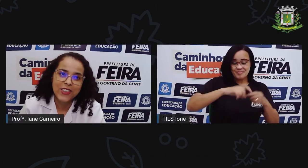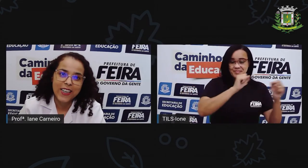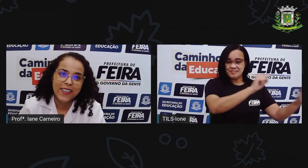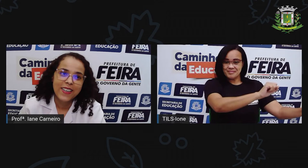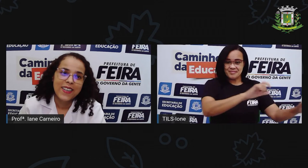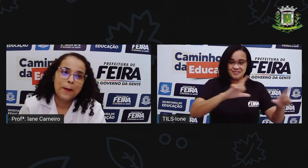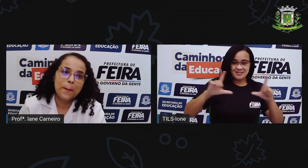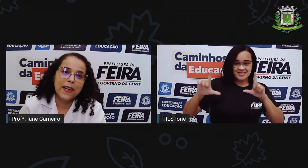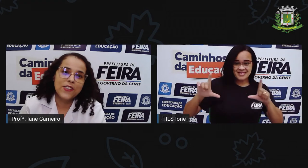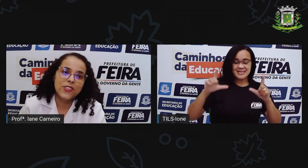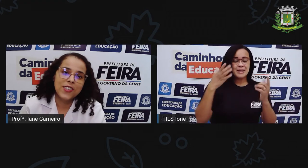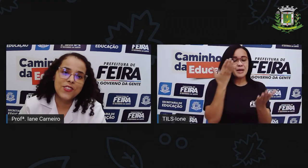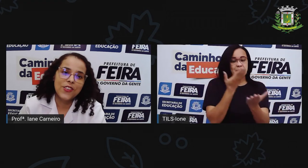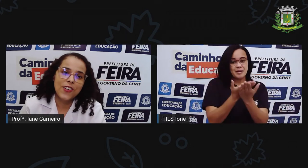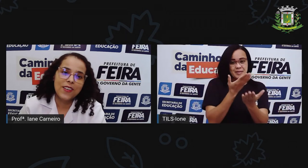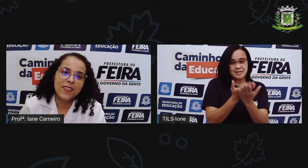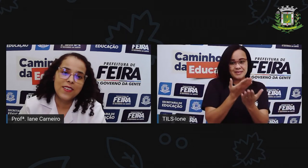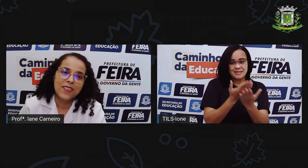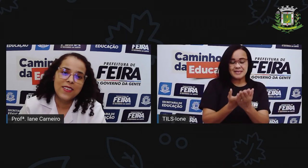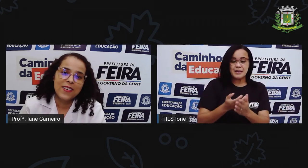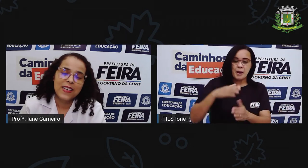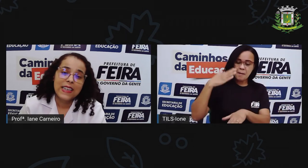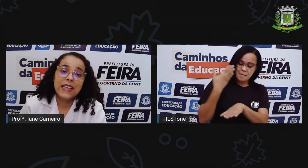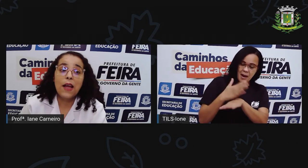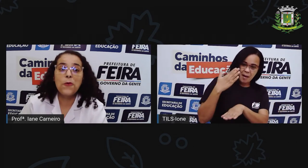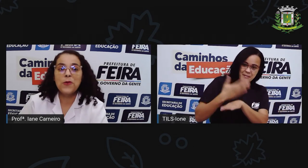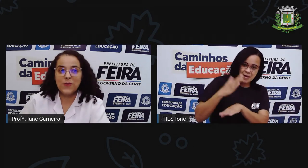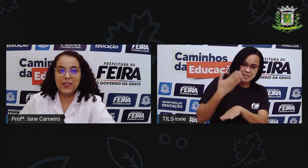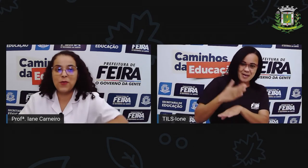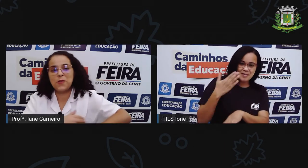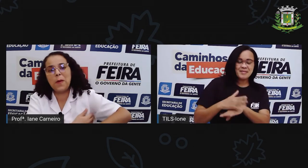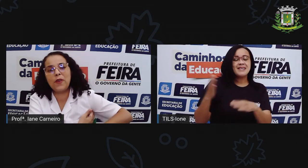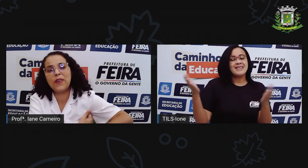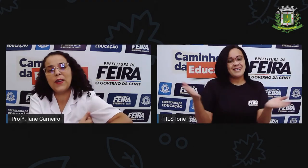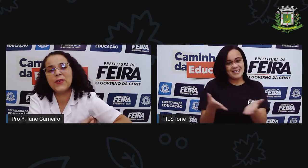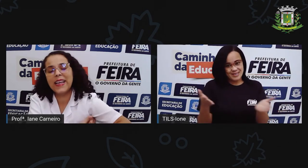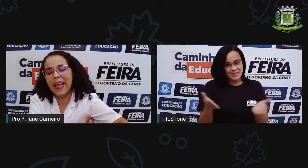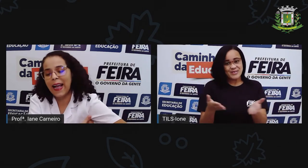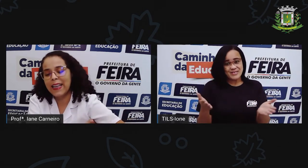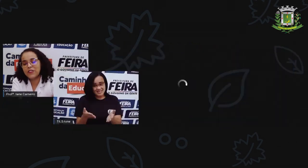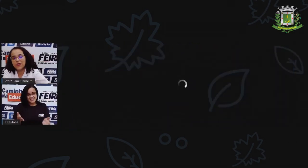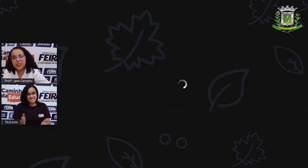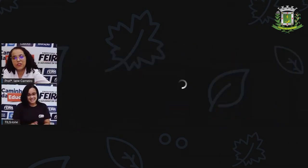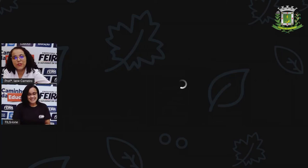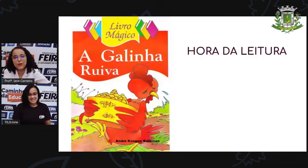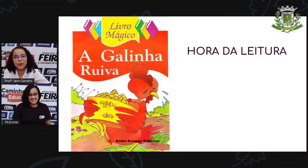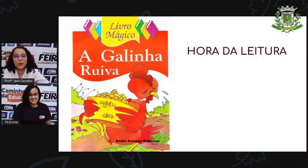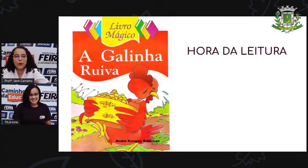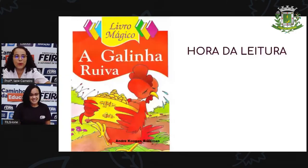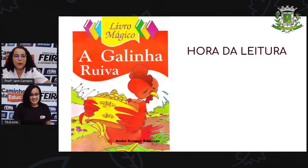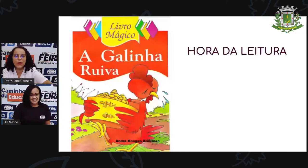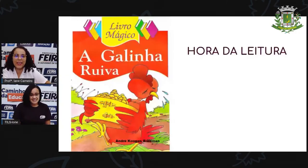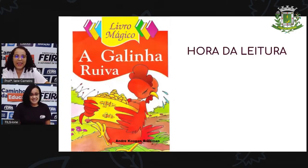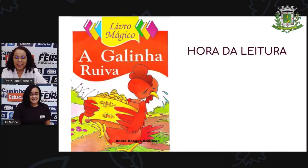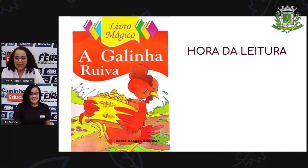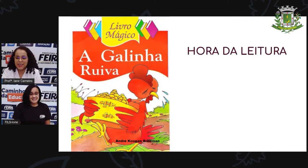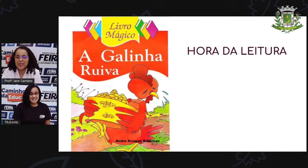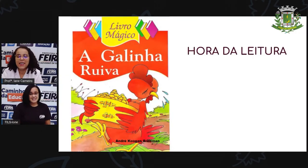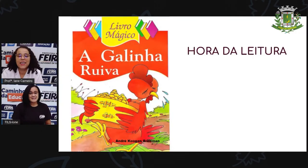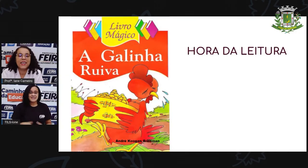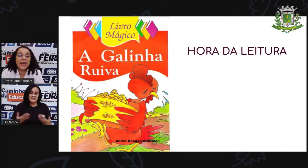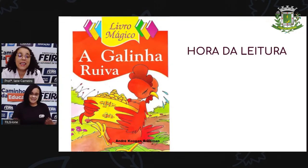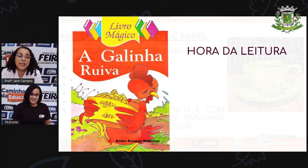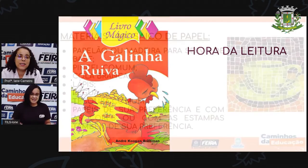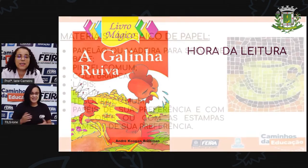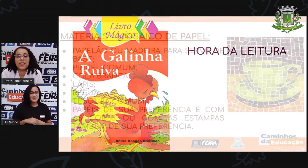prática. Para a gente, ó. Tem algumas versões, como a Pró falou, né? Que a galinha divide o bolo com eles,